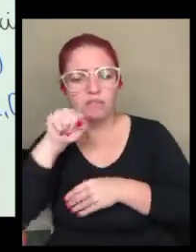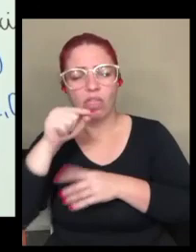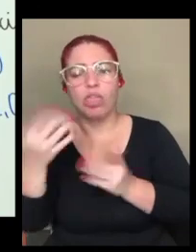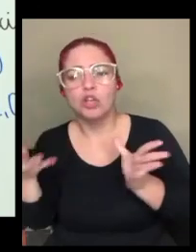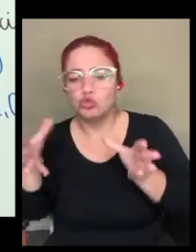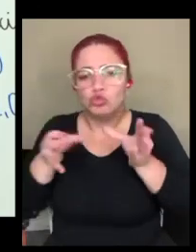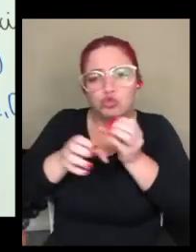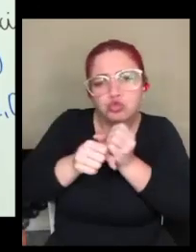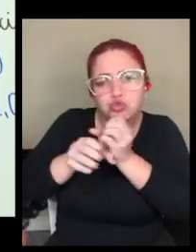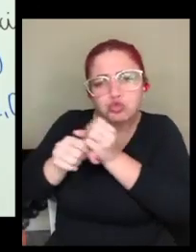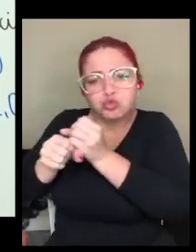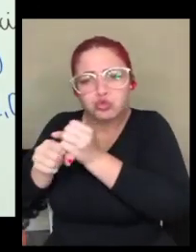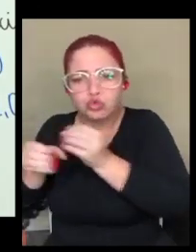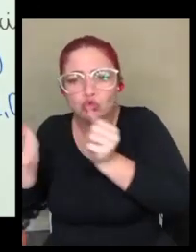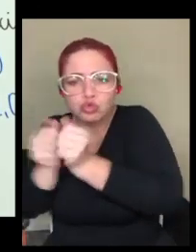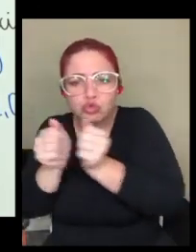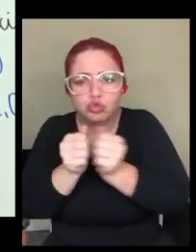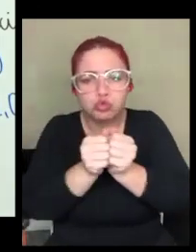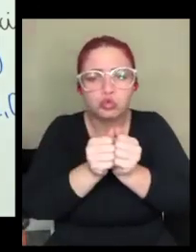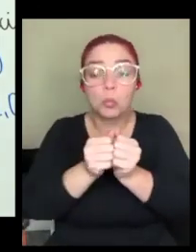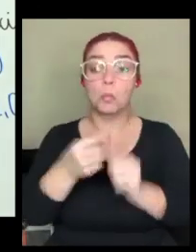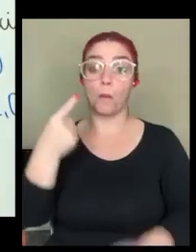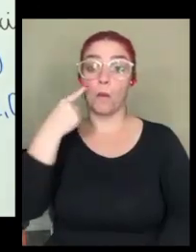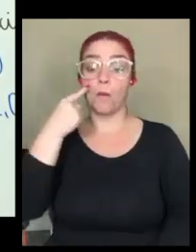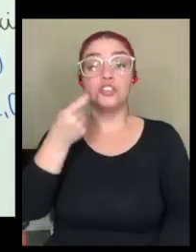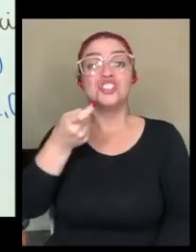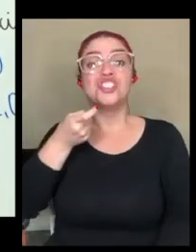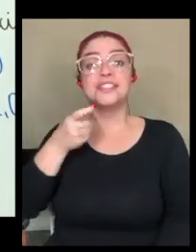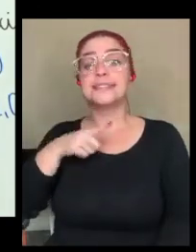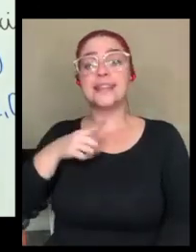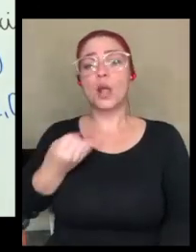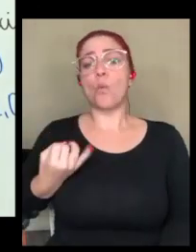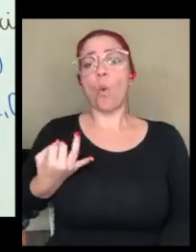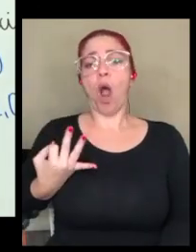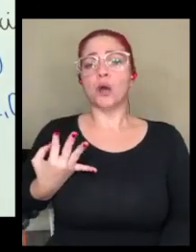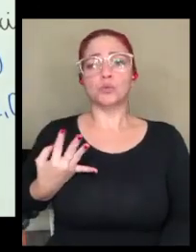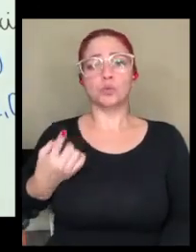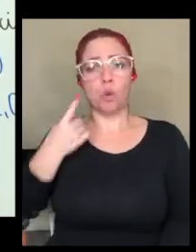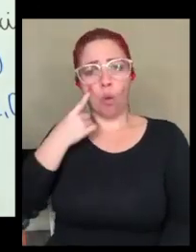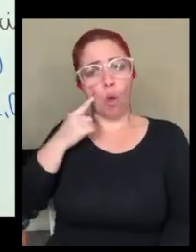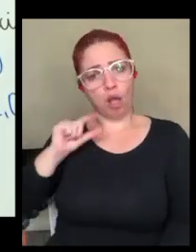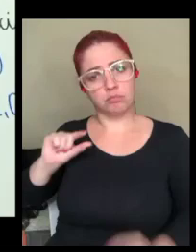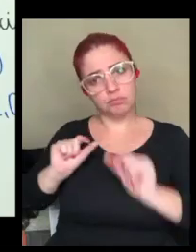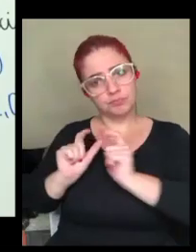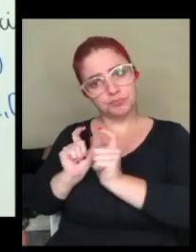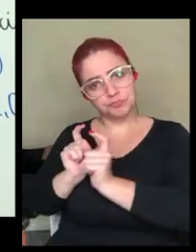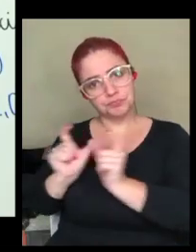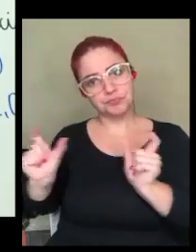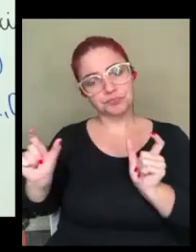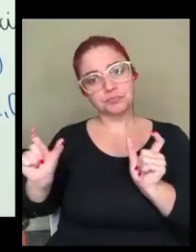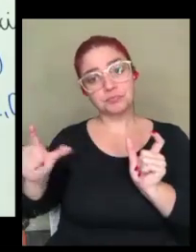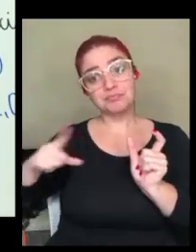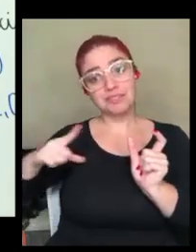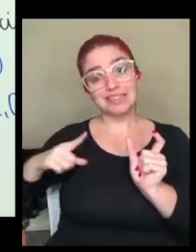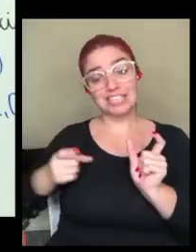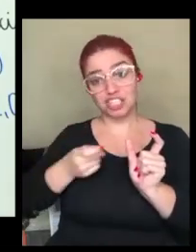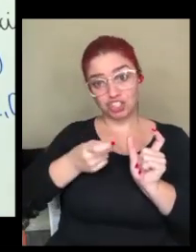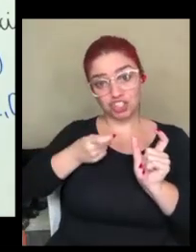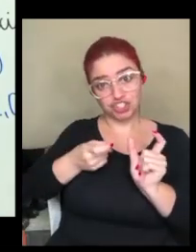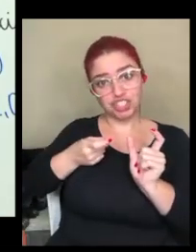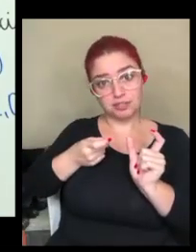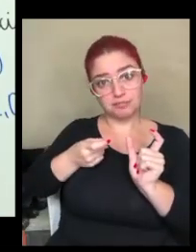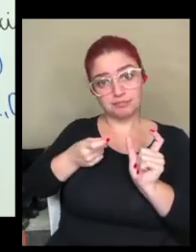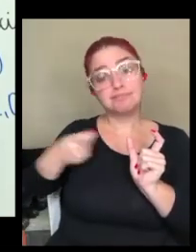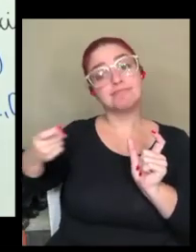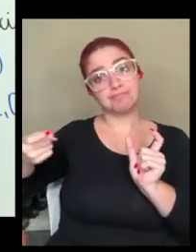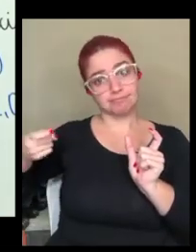escrita? Dá para juntar alguém ali? Quantas letras X você está vendo ali naquela expressão algébrica? Ó, você deve estar